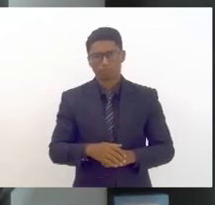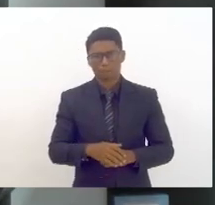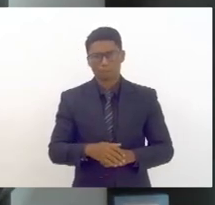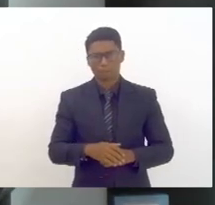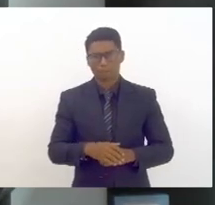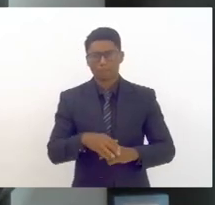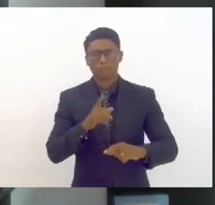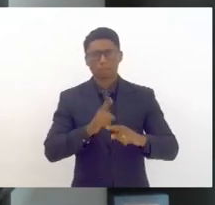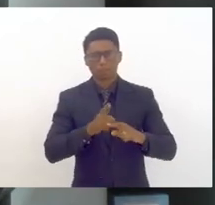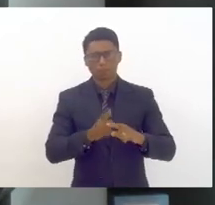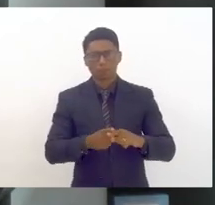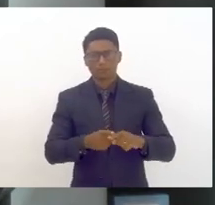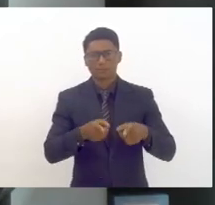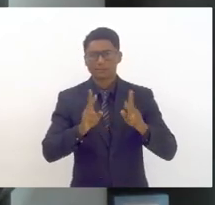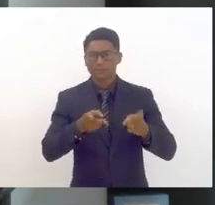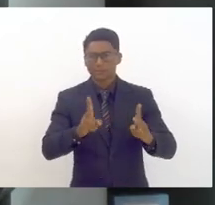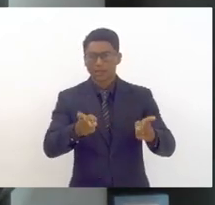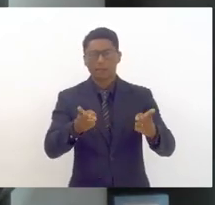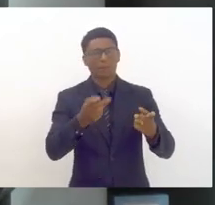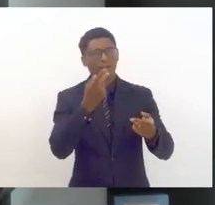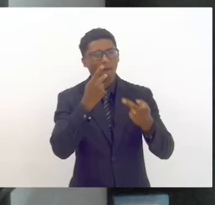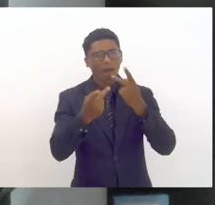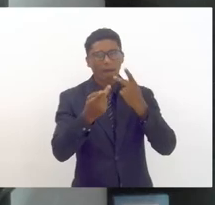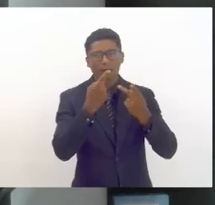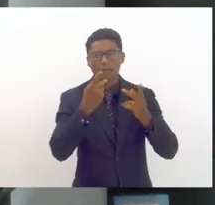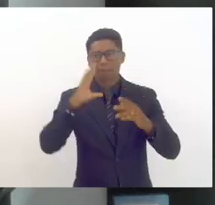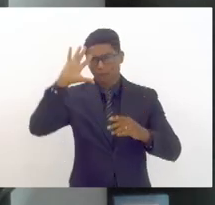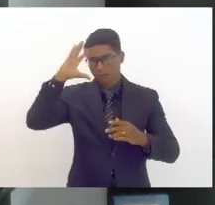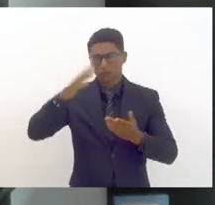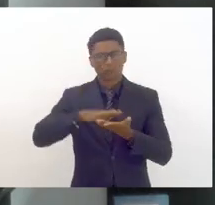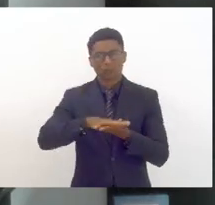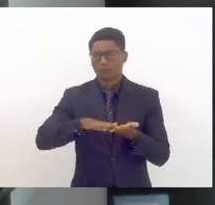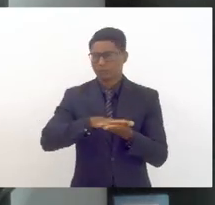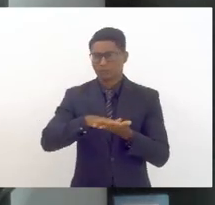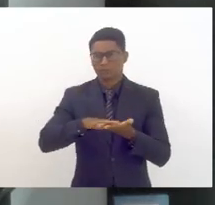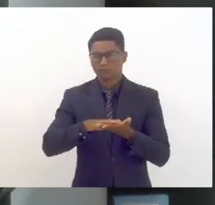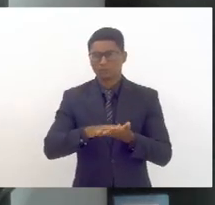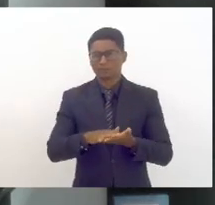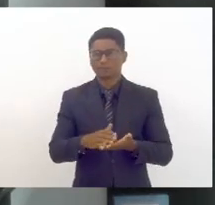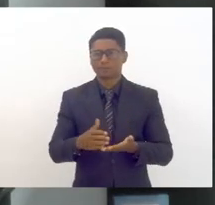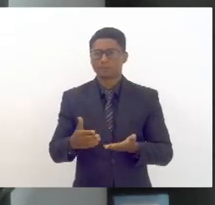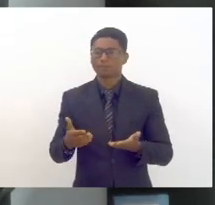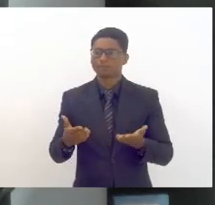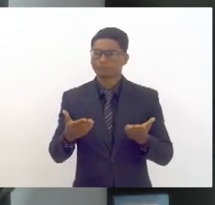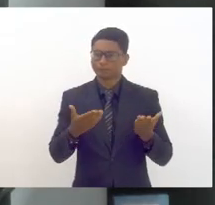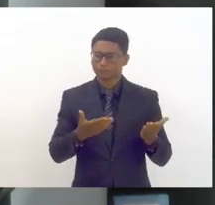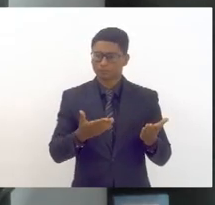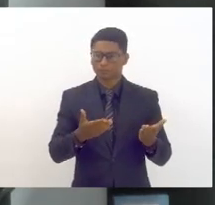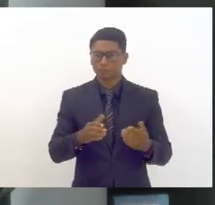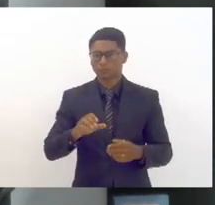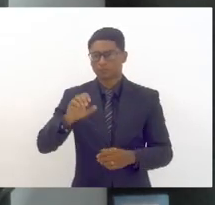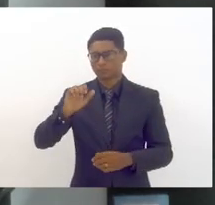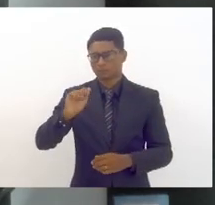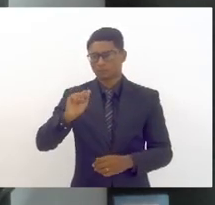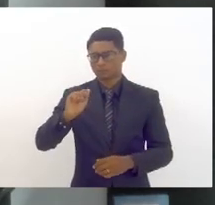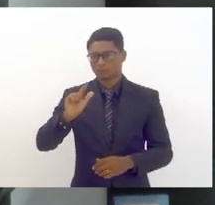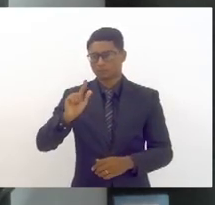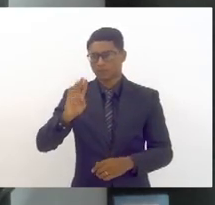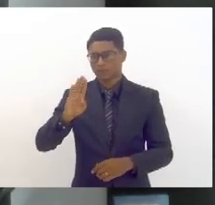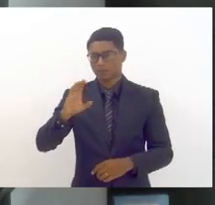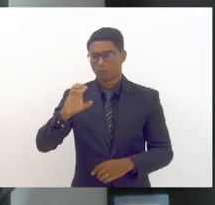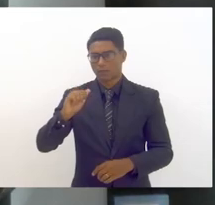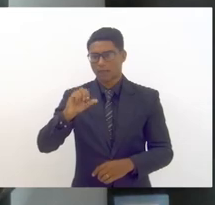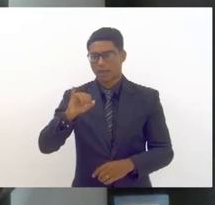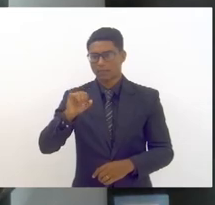vem, escuta e não tem uma solução. Então, aqui passo a palavra para o coronel Albucassis, que também quer fazer